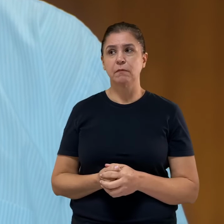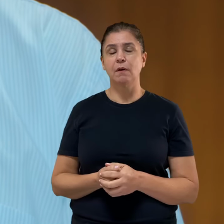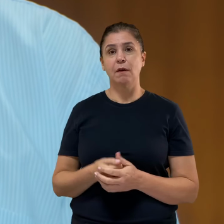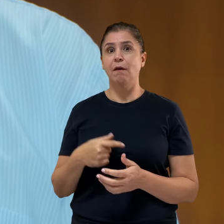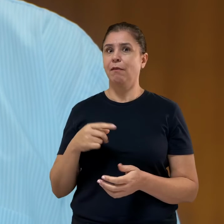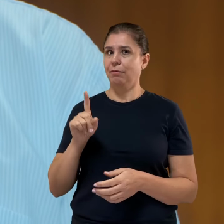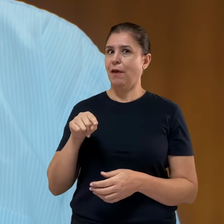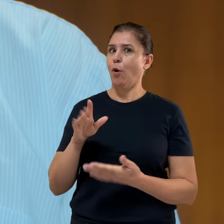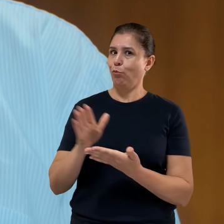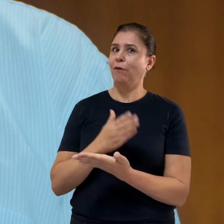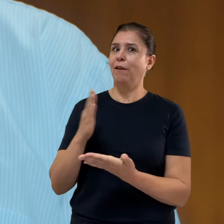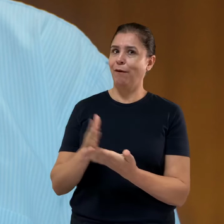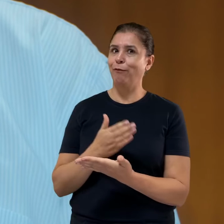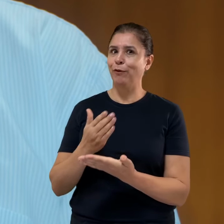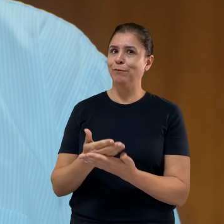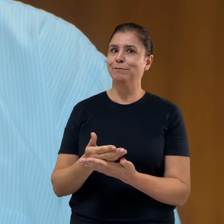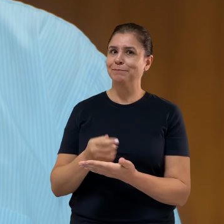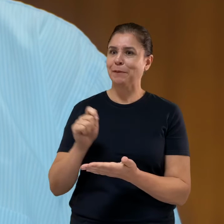vale um livro.